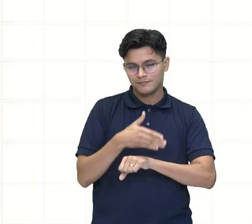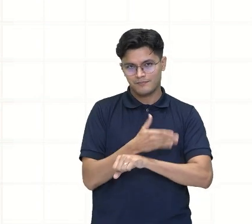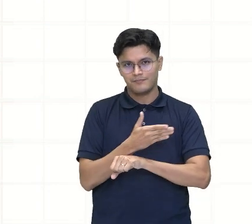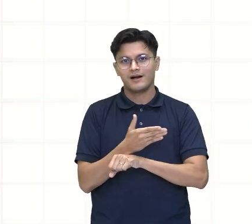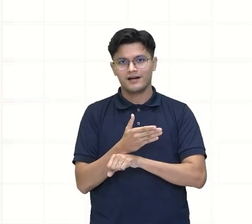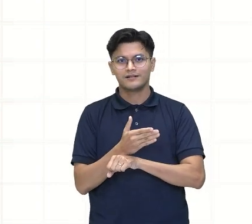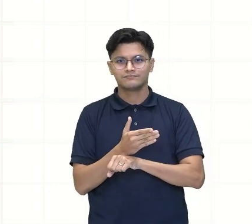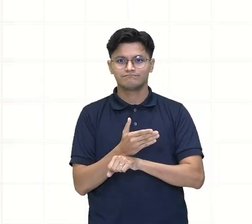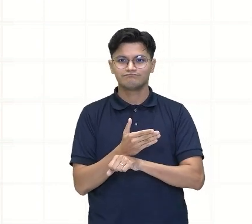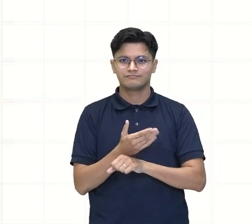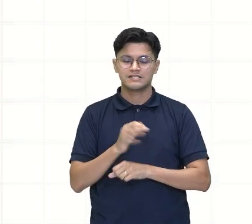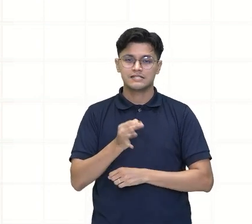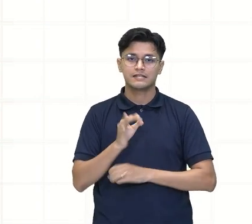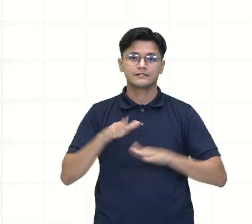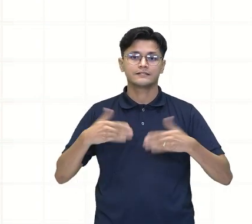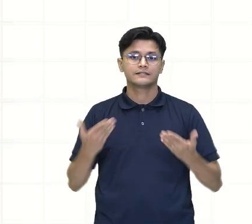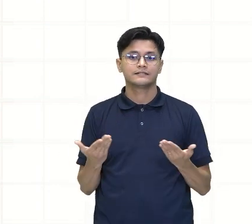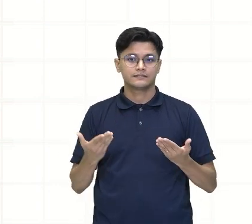da